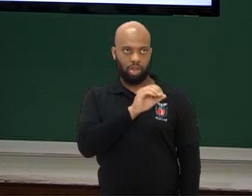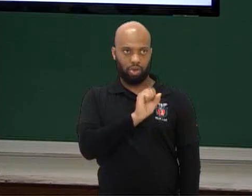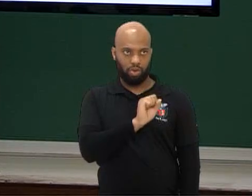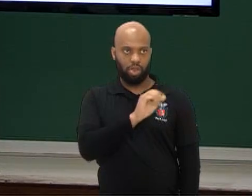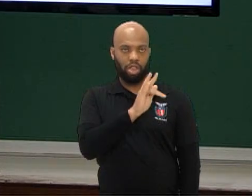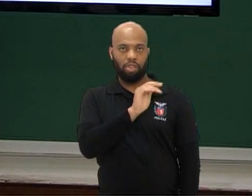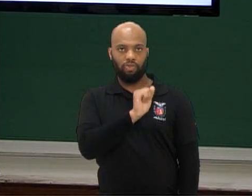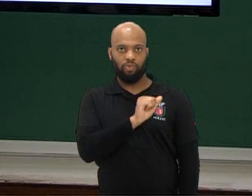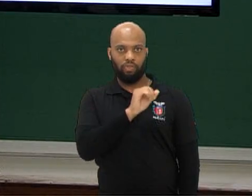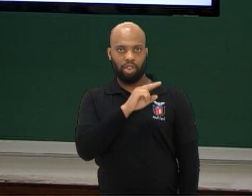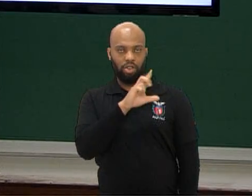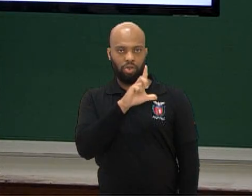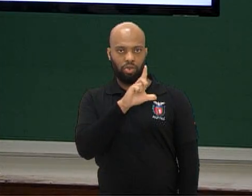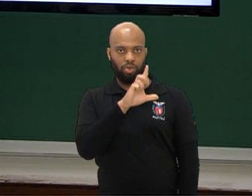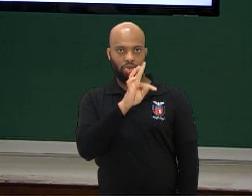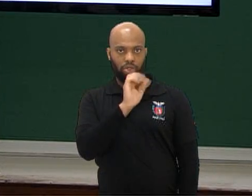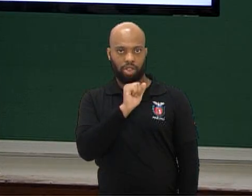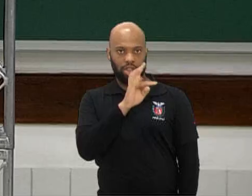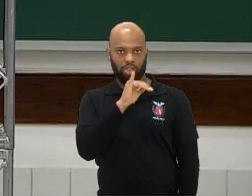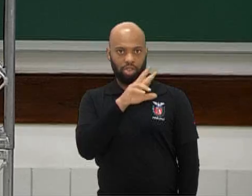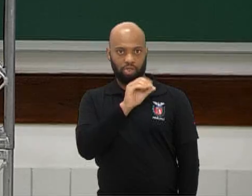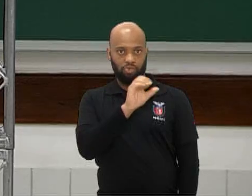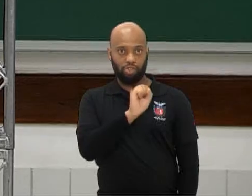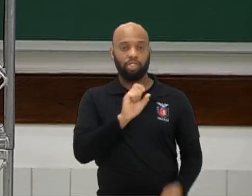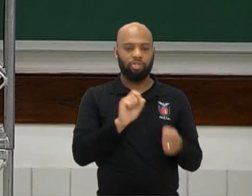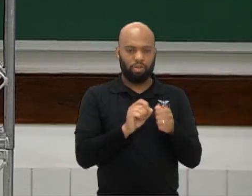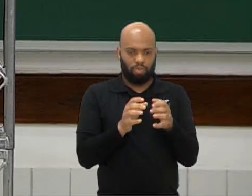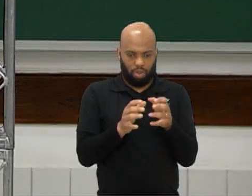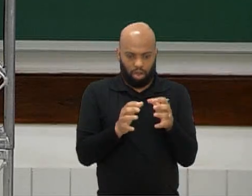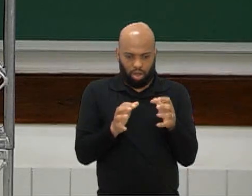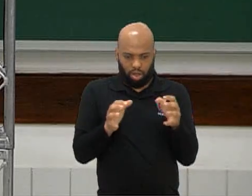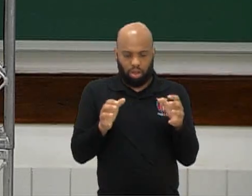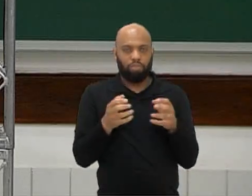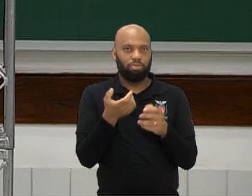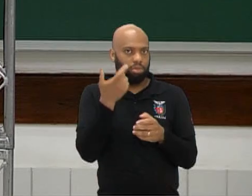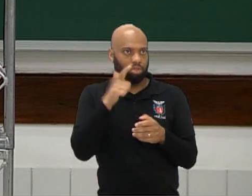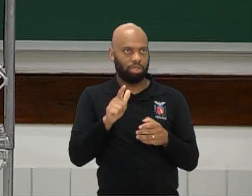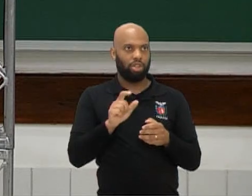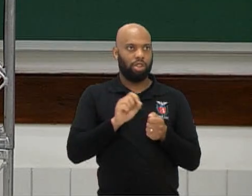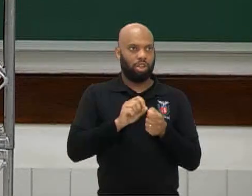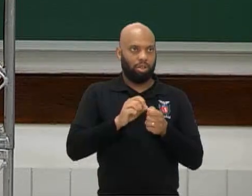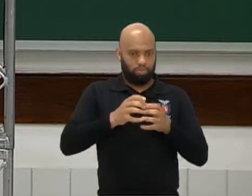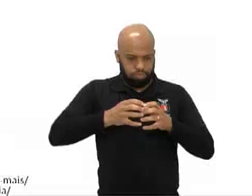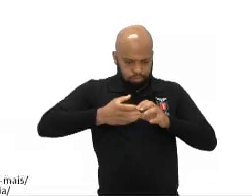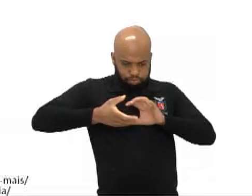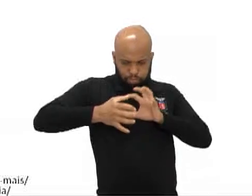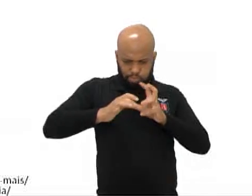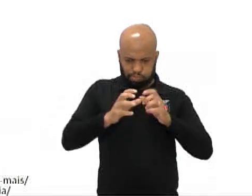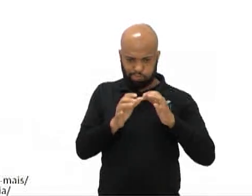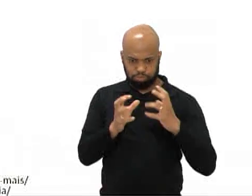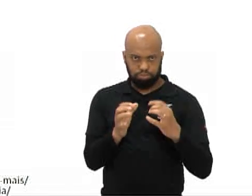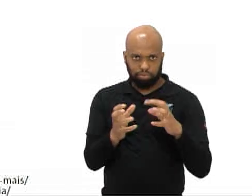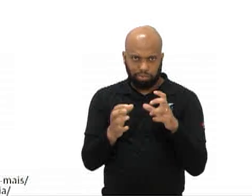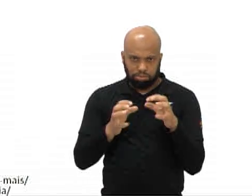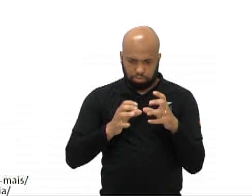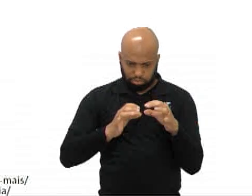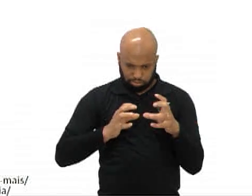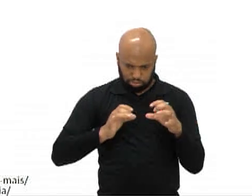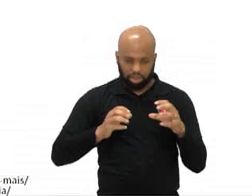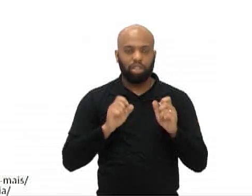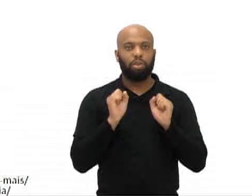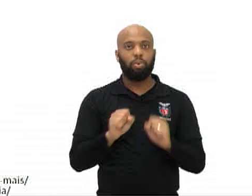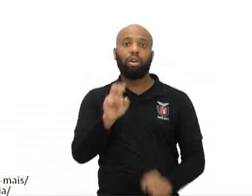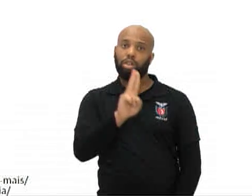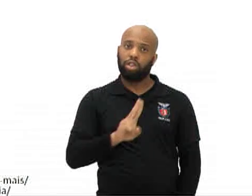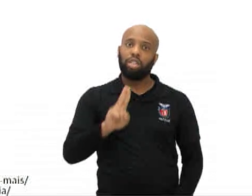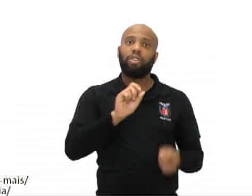a fermentação. E olha que interessante. Quando os fungos são fermentadores, eles podem ser